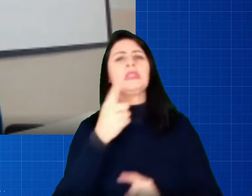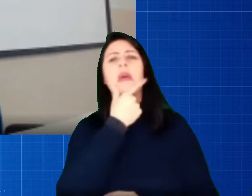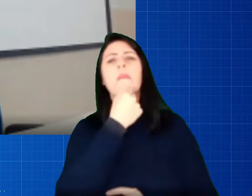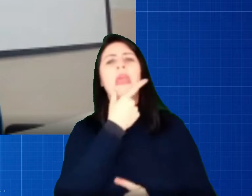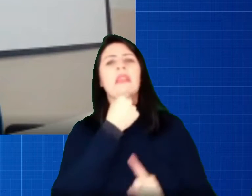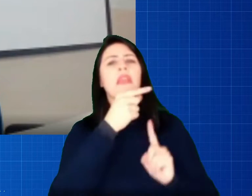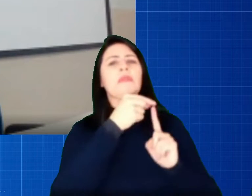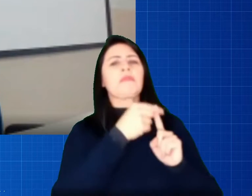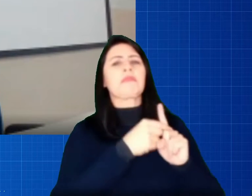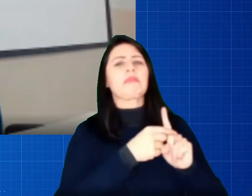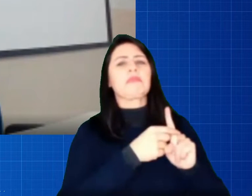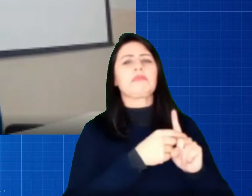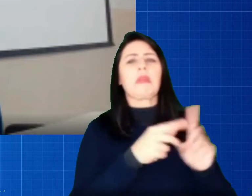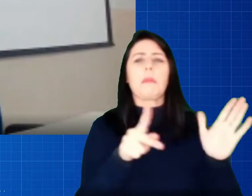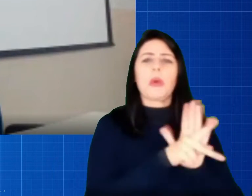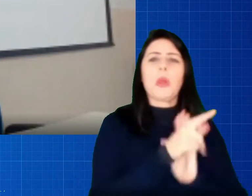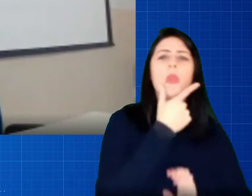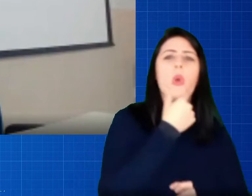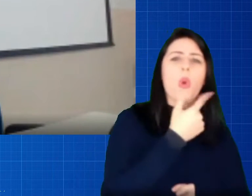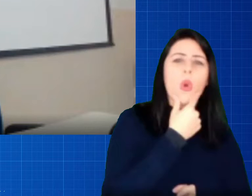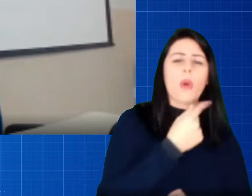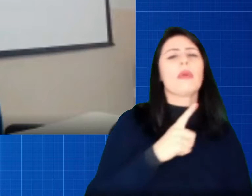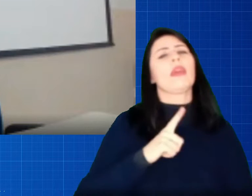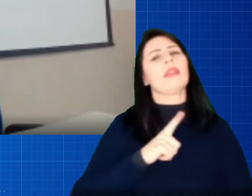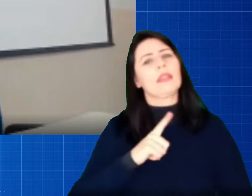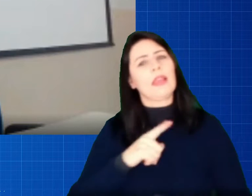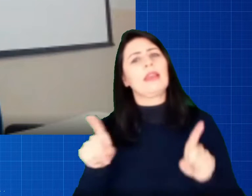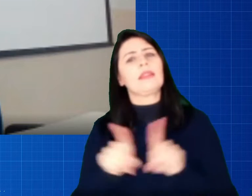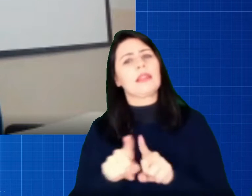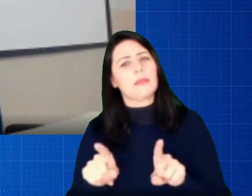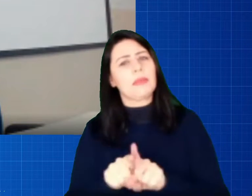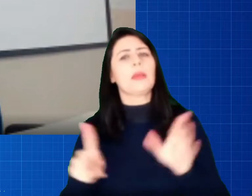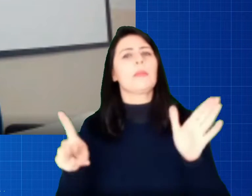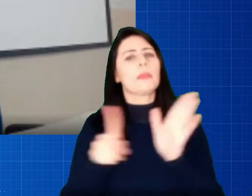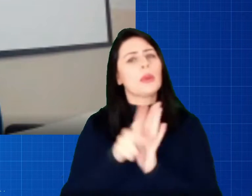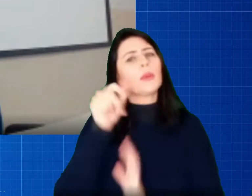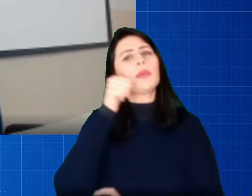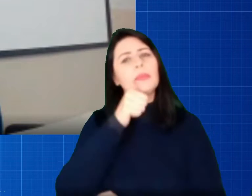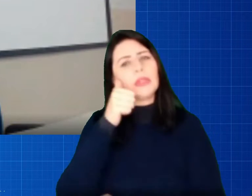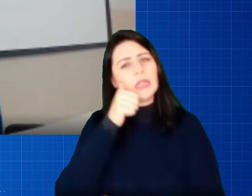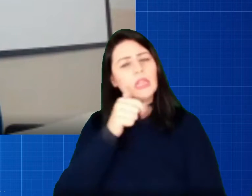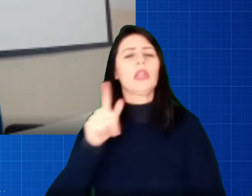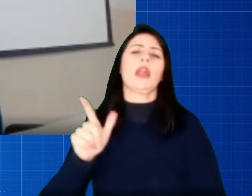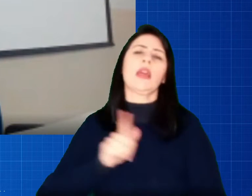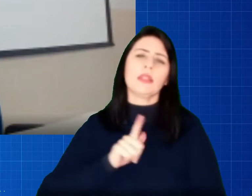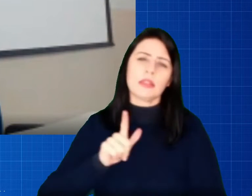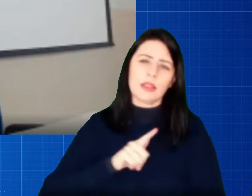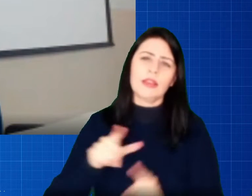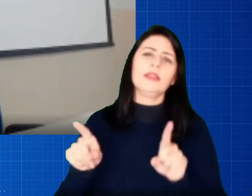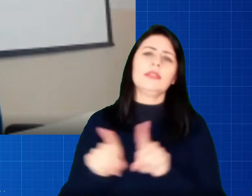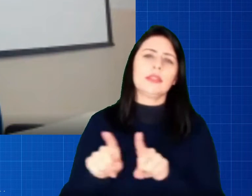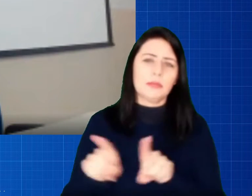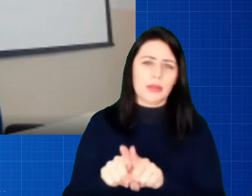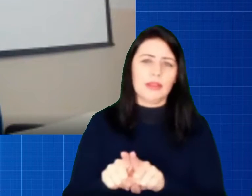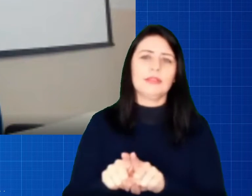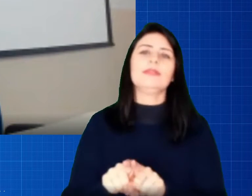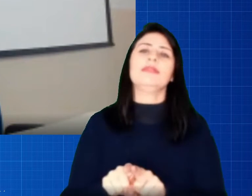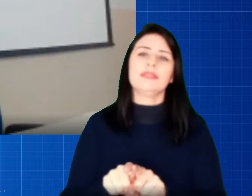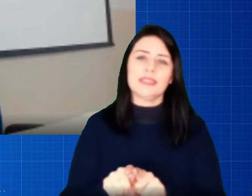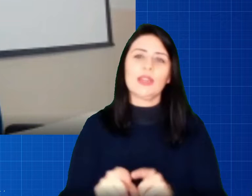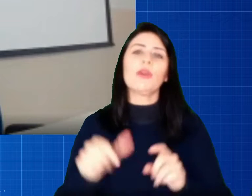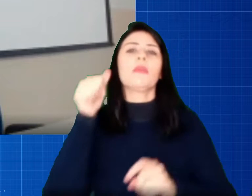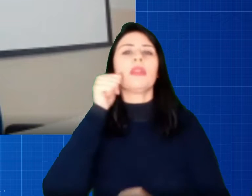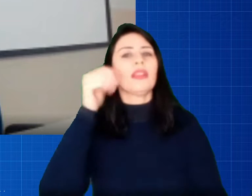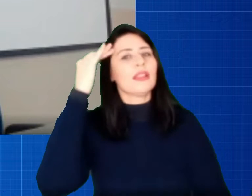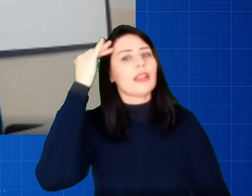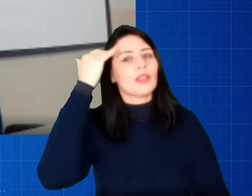que o menino use o preservativo masculino. Hoje ela tem a opção de usar o preservativo dela, feminino. Né? Não só as